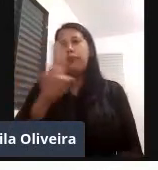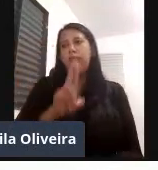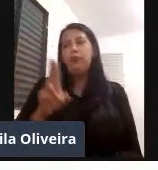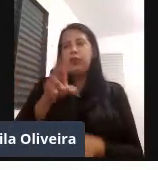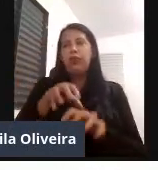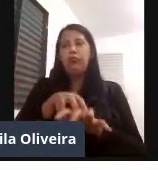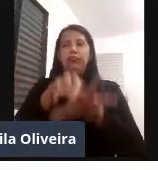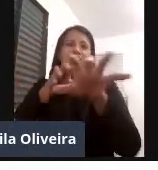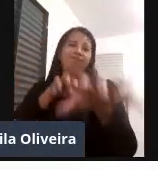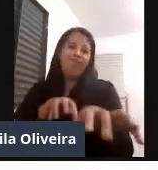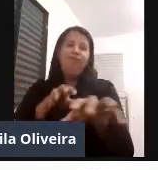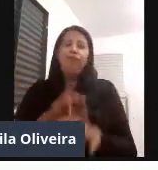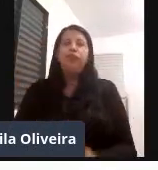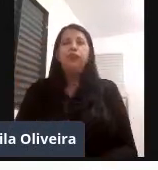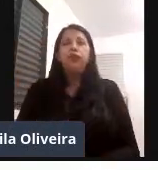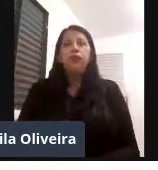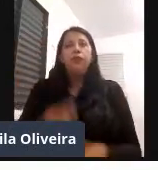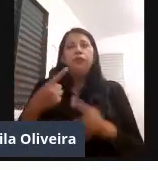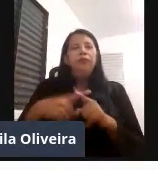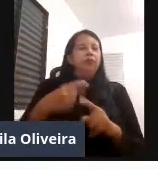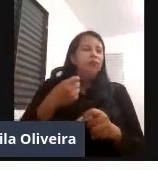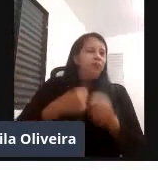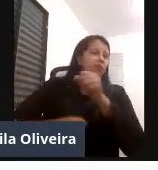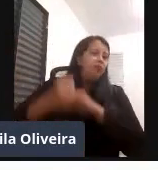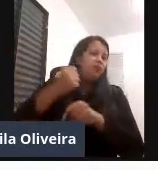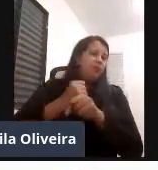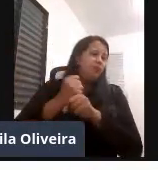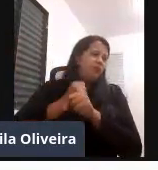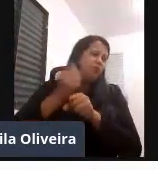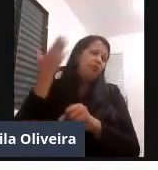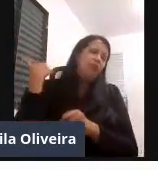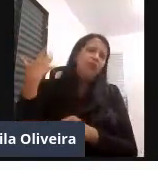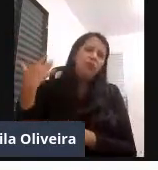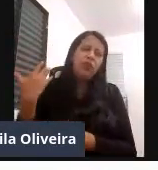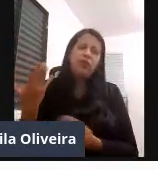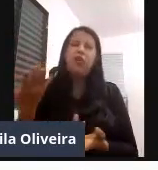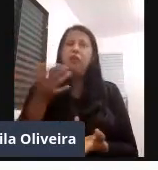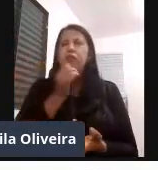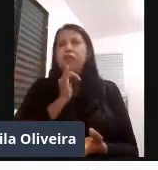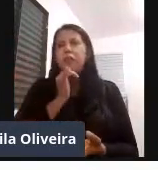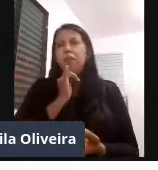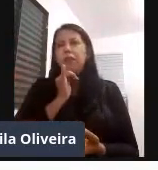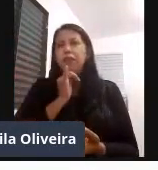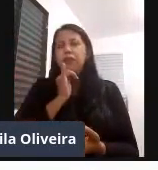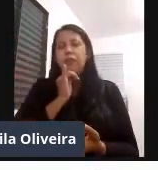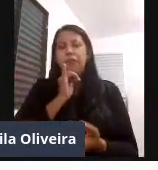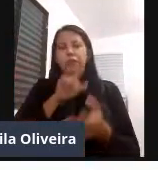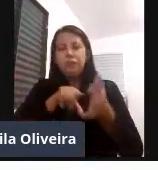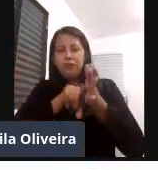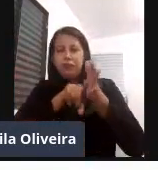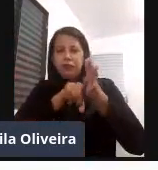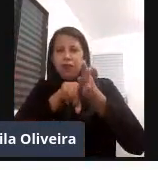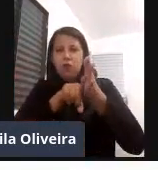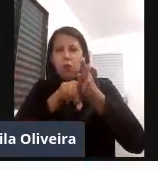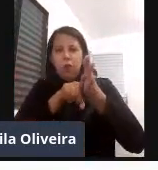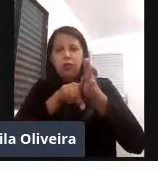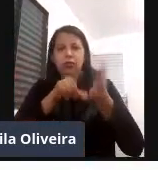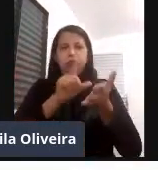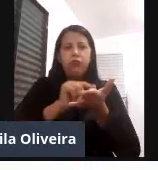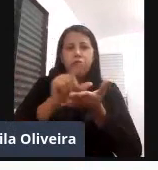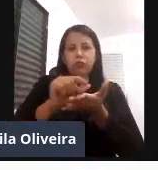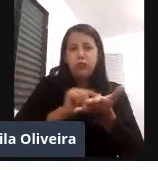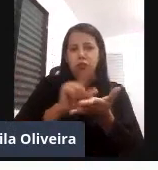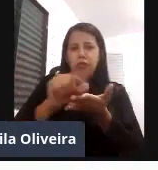anos atrás, do ano de 2000 para trás, o acesso a essas publicações, o acesso